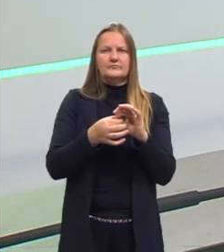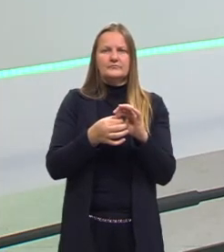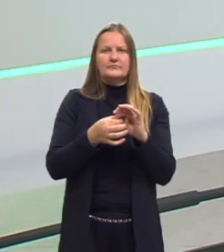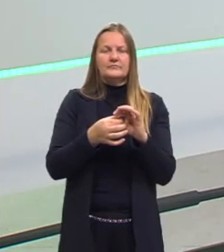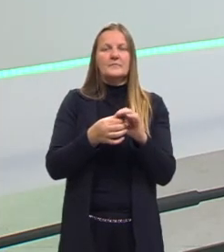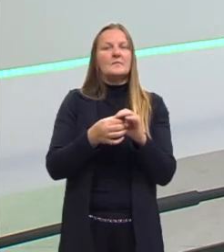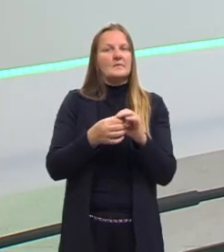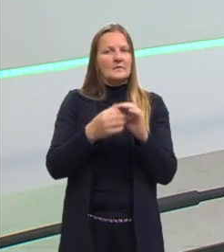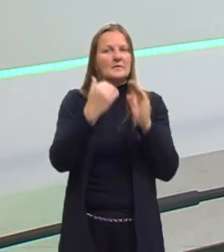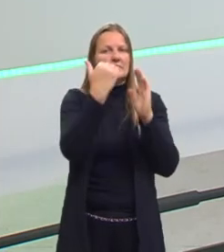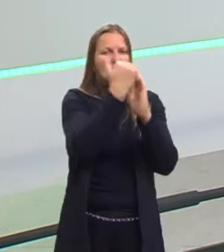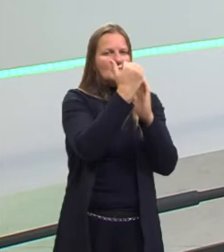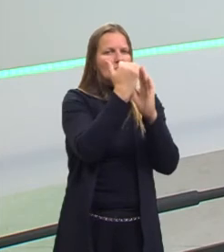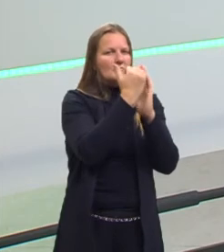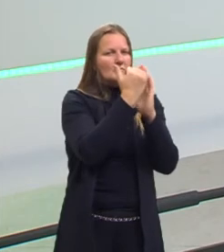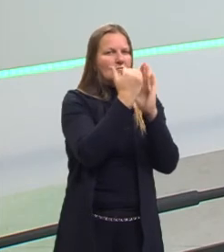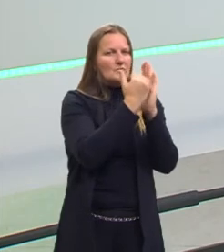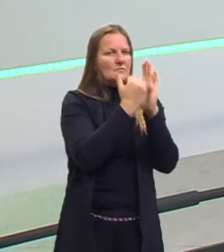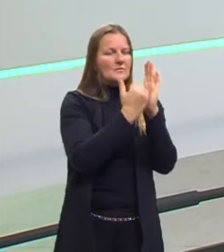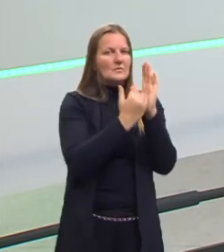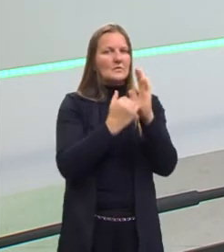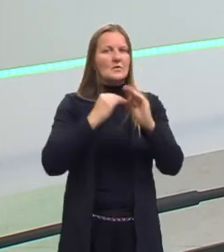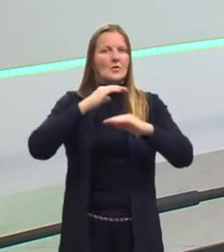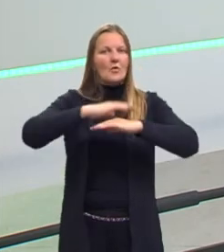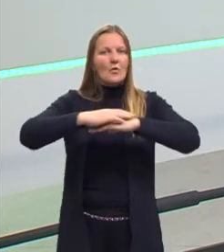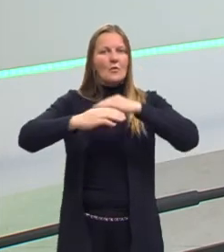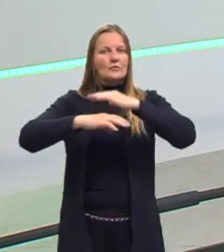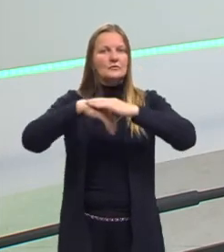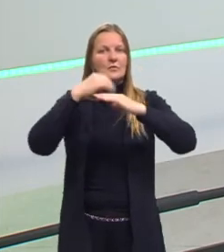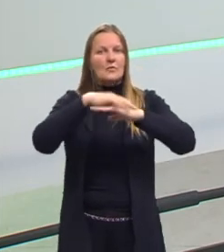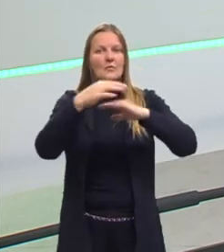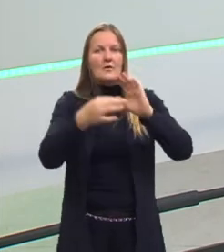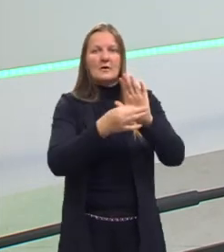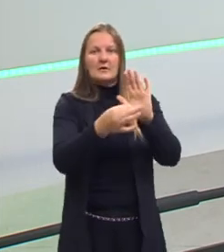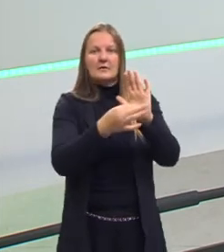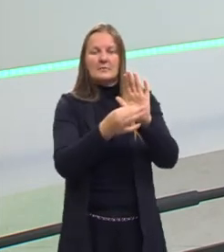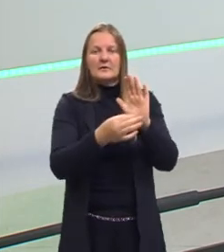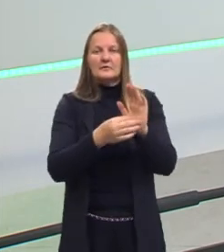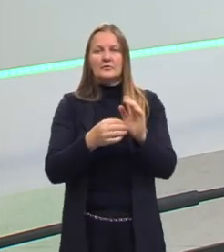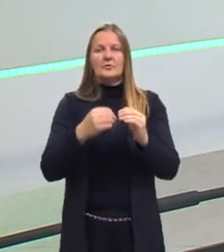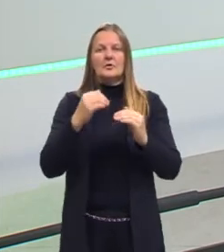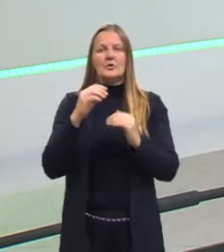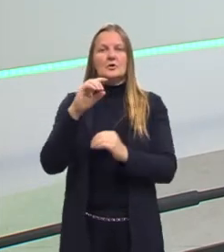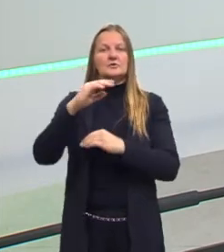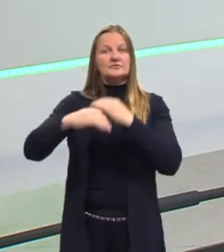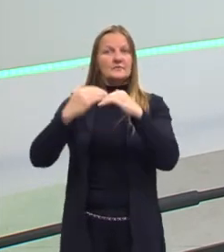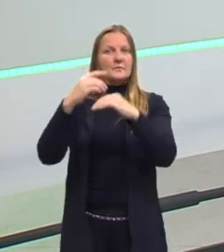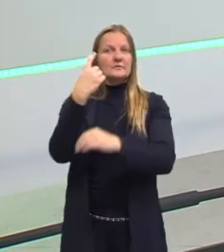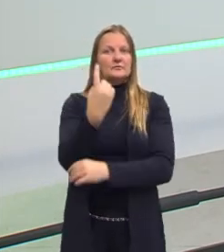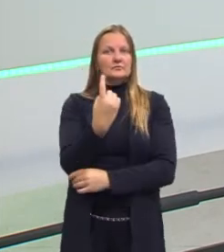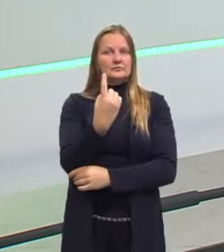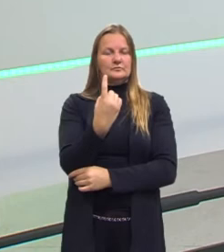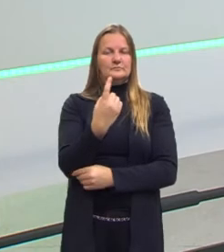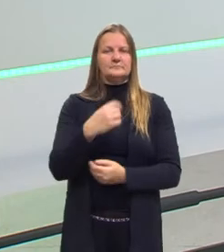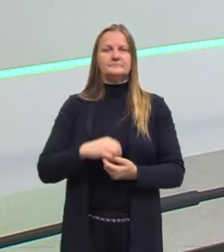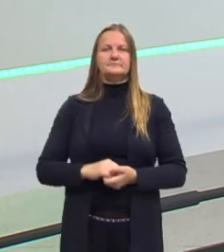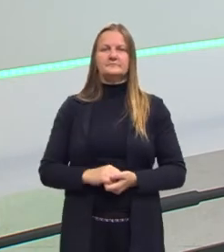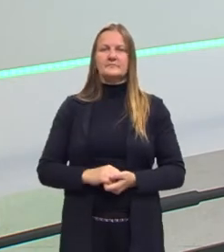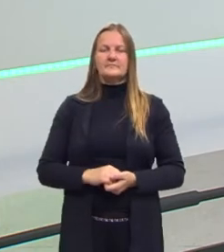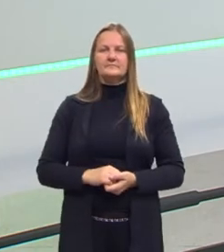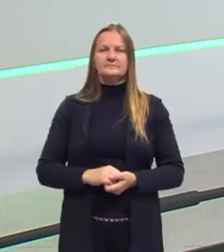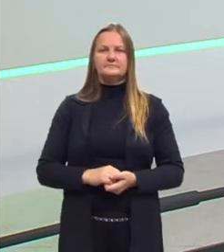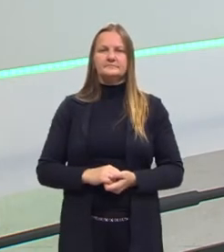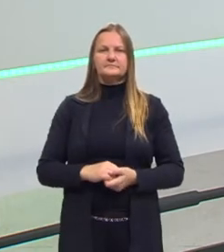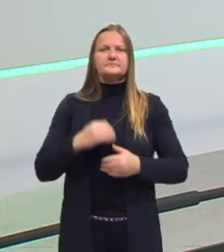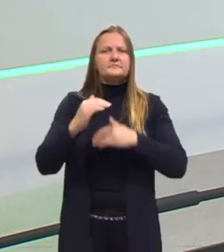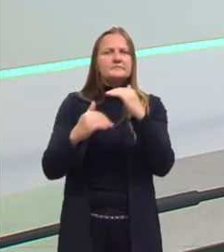um dos pontos da construção dessa argumentação ao longo do desenvolvimento 1 esse